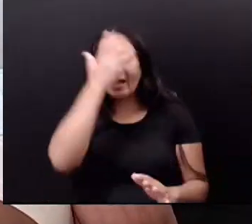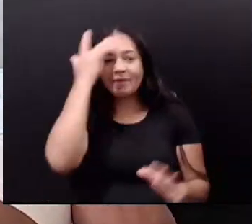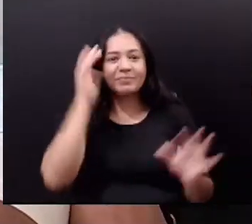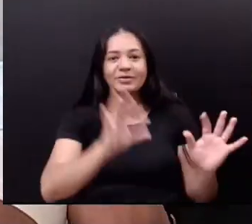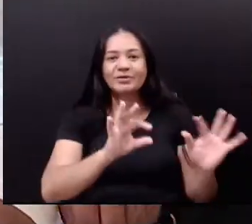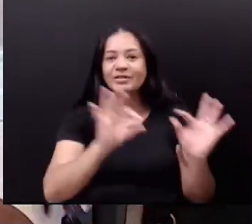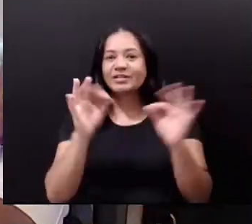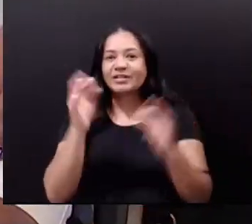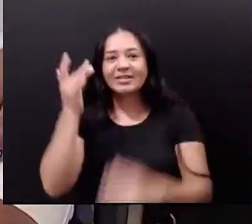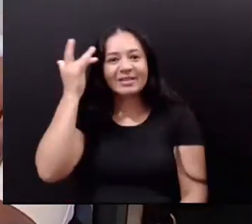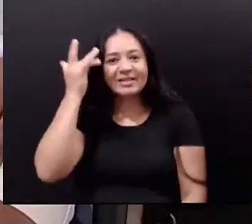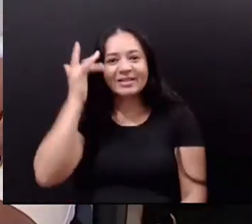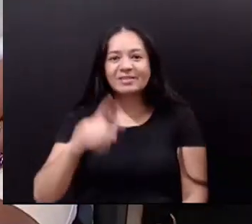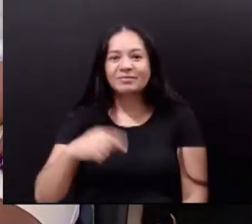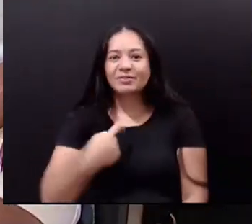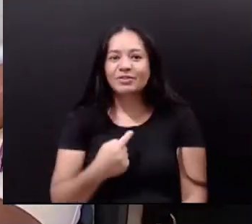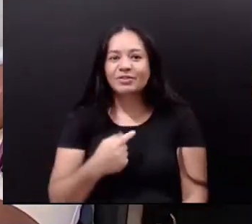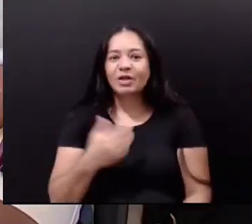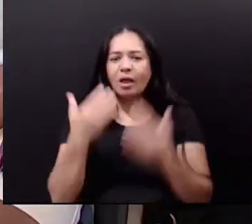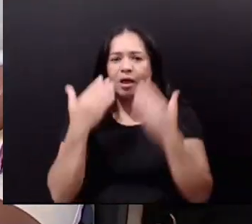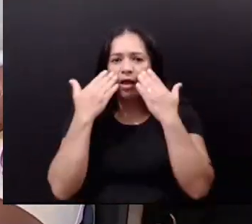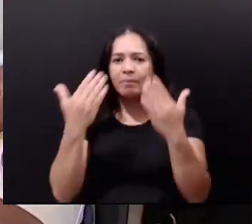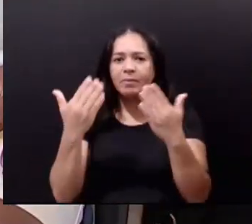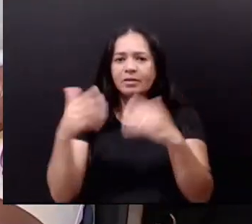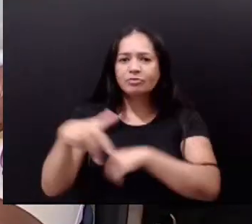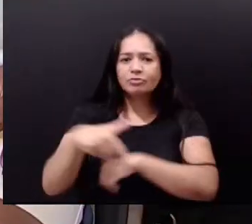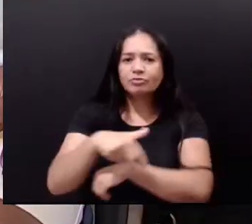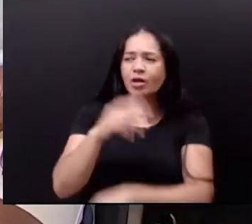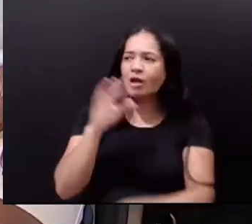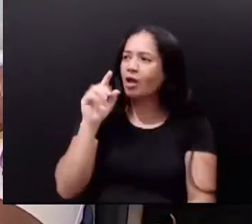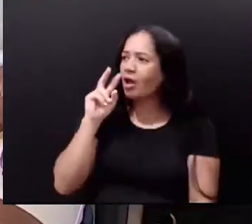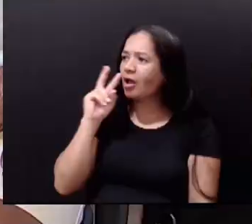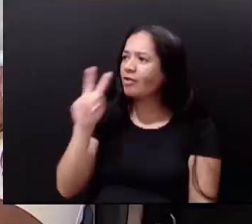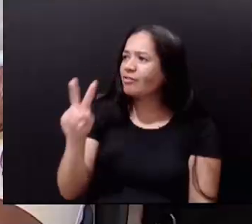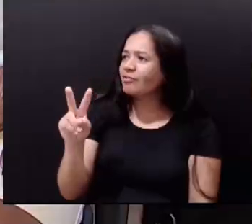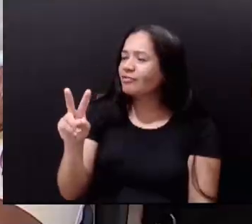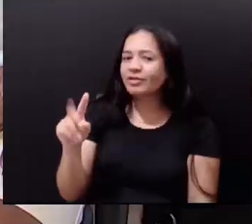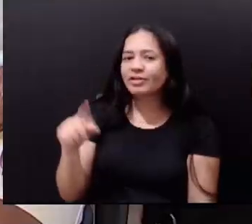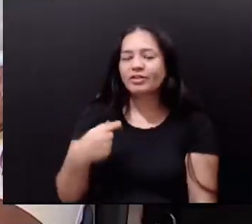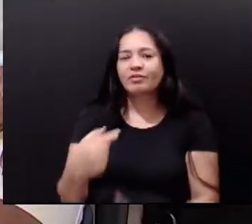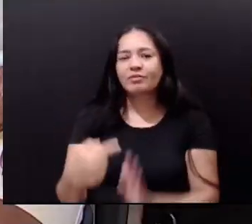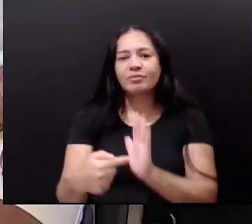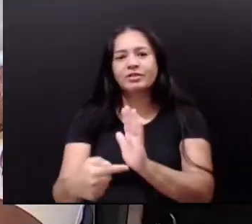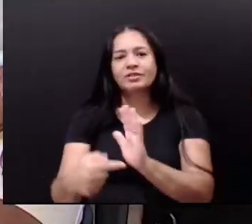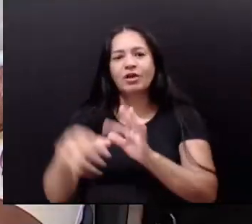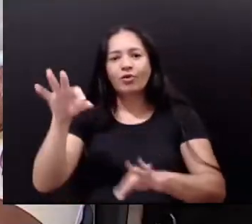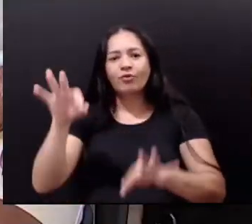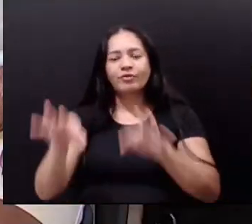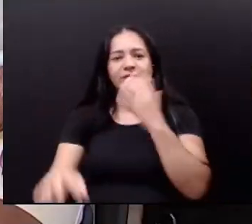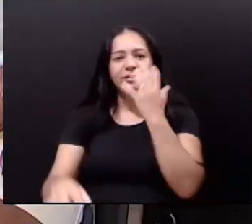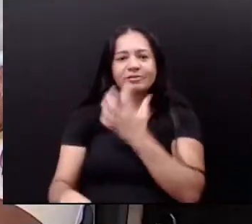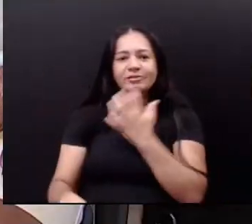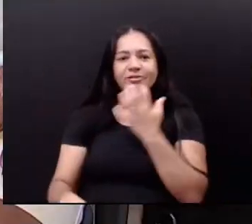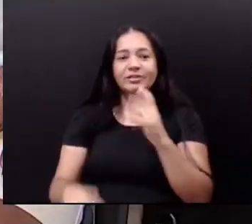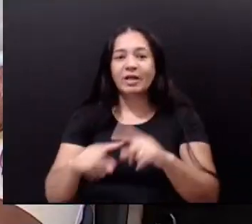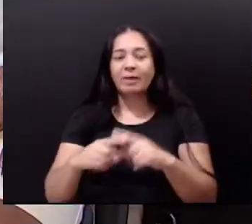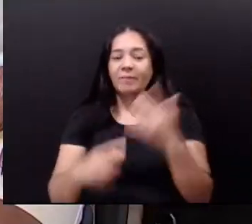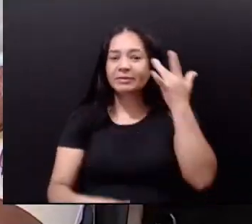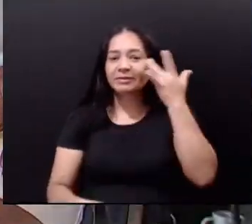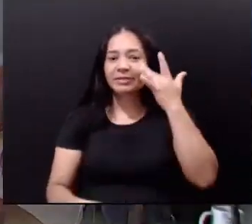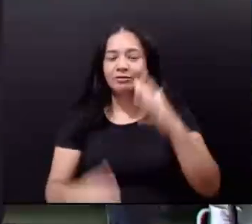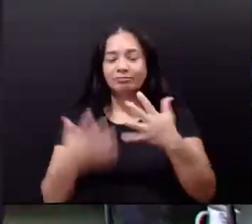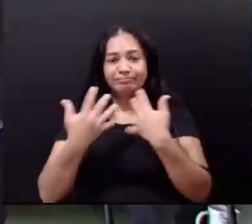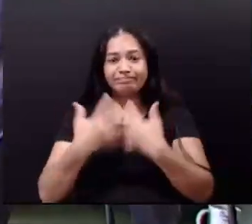passa na frente da entidade, vê as oficinas de canto, que a gente vai mostrar um pouquinho já, mas não imagina a complexidade de tudo que vocês estão por